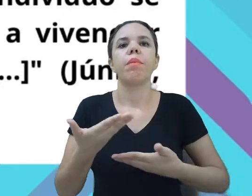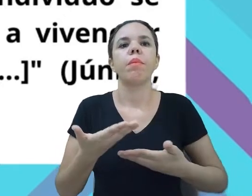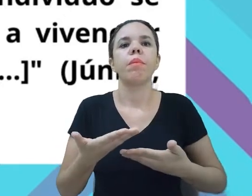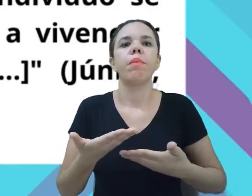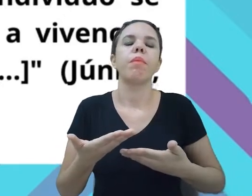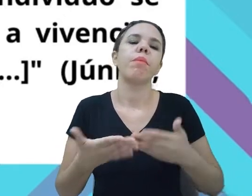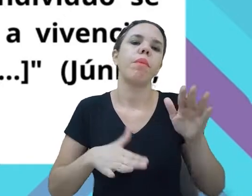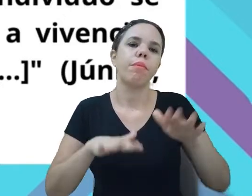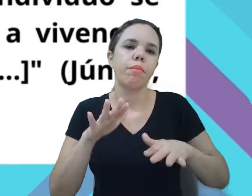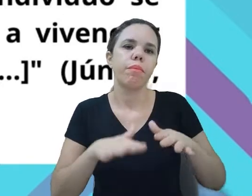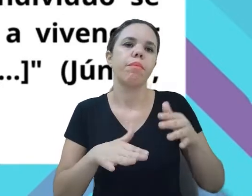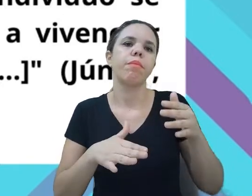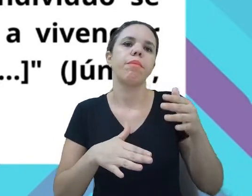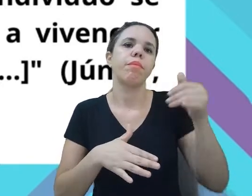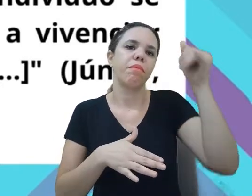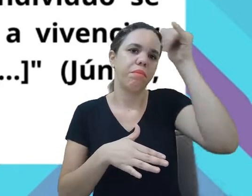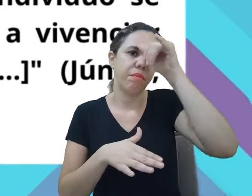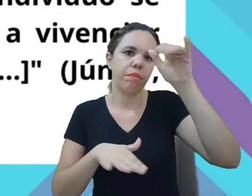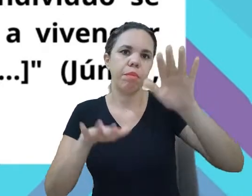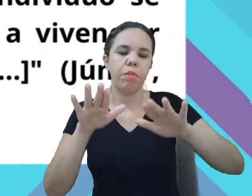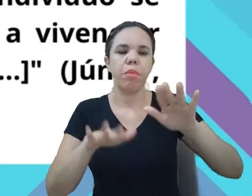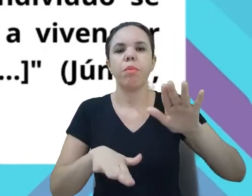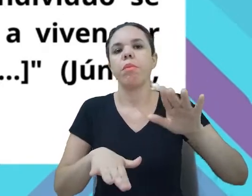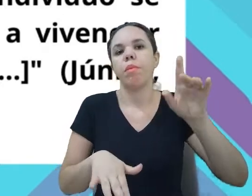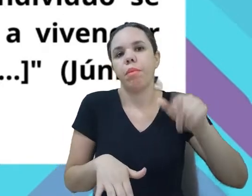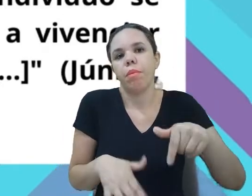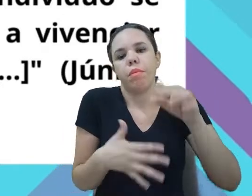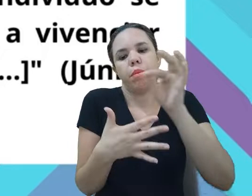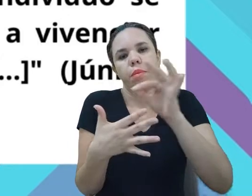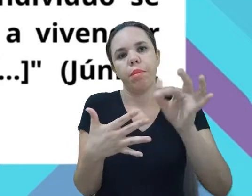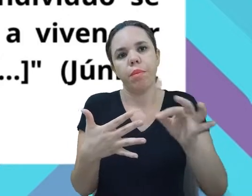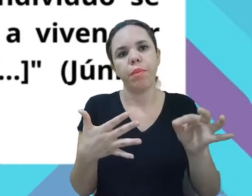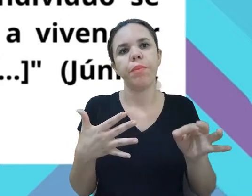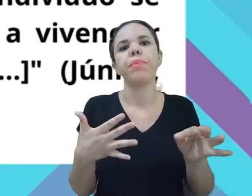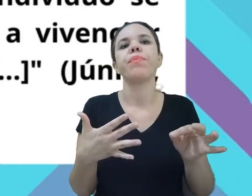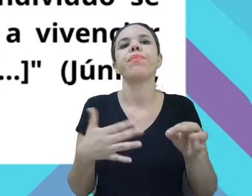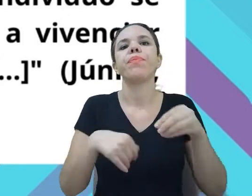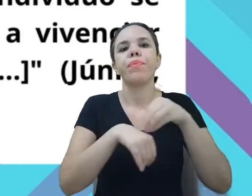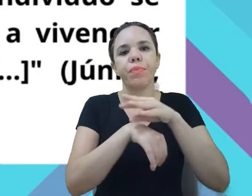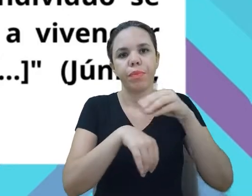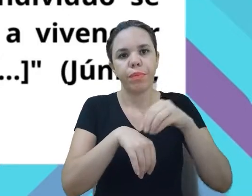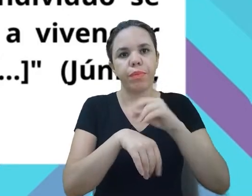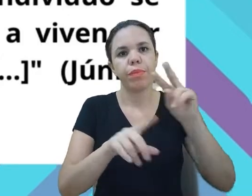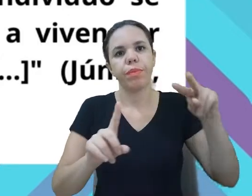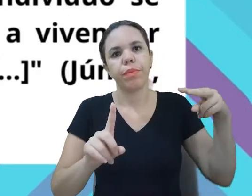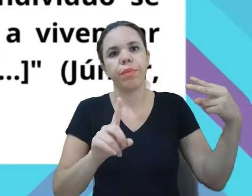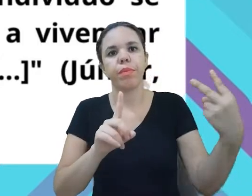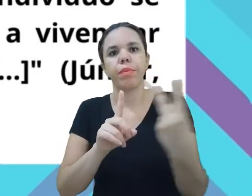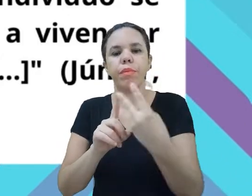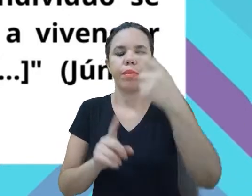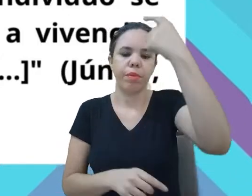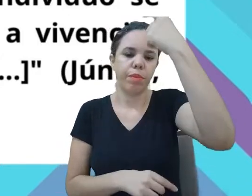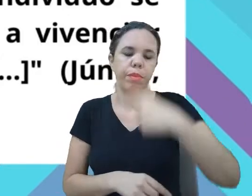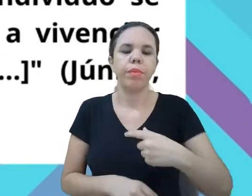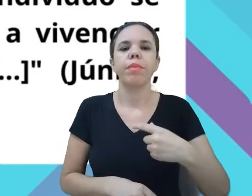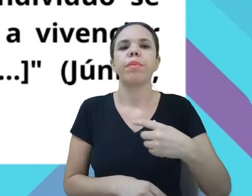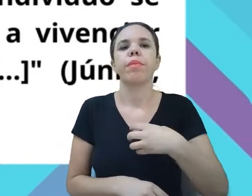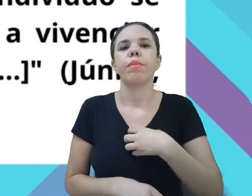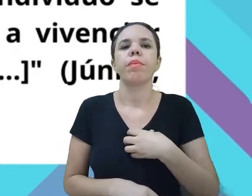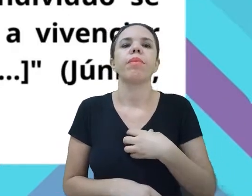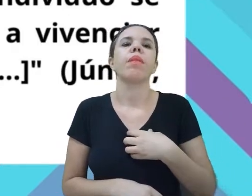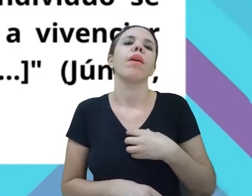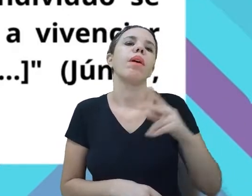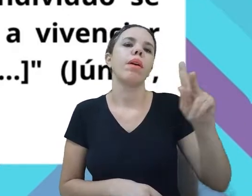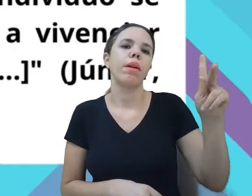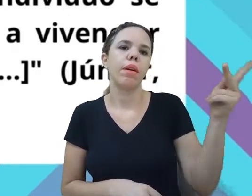amizade, ilha da bobeira. Então, essas ilhas, elas trazem um aspecto da